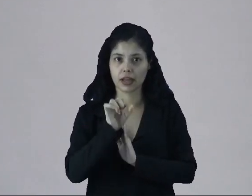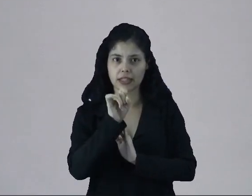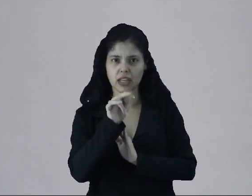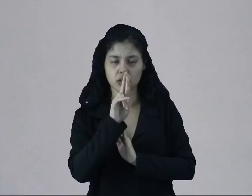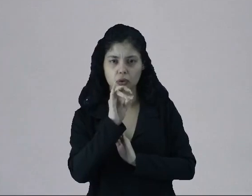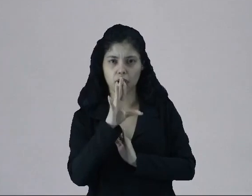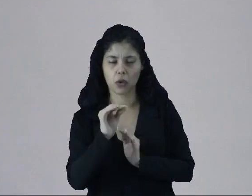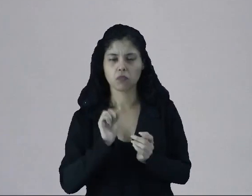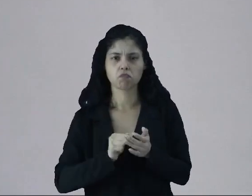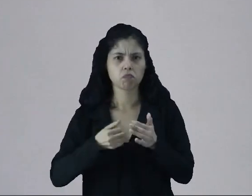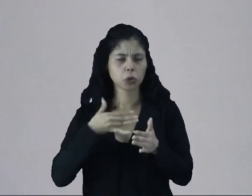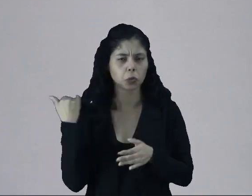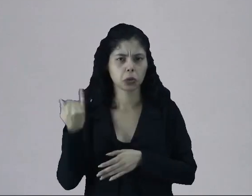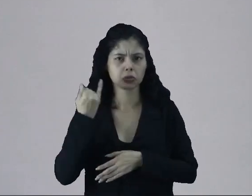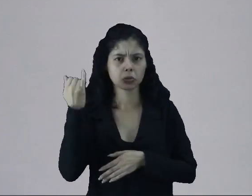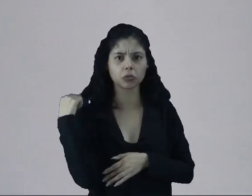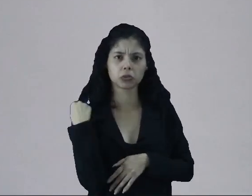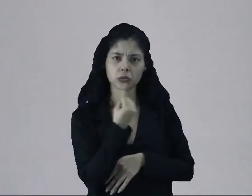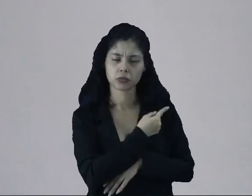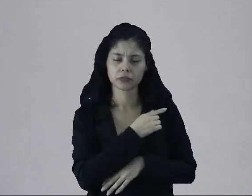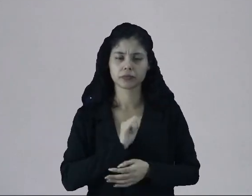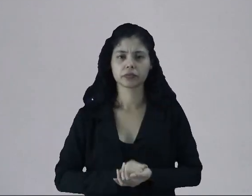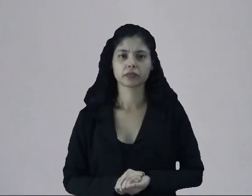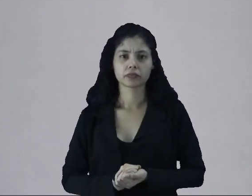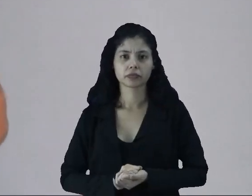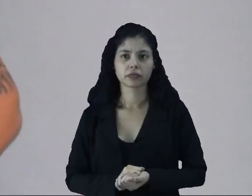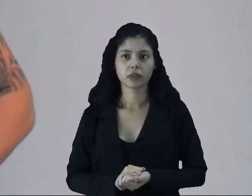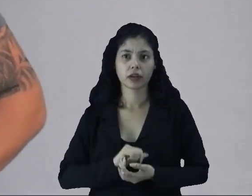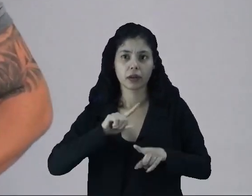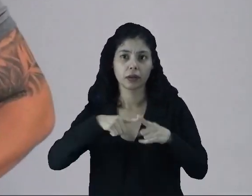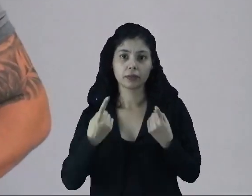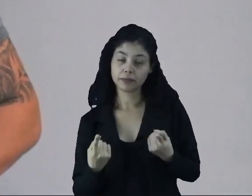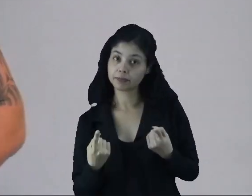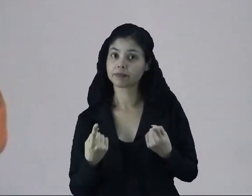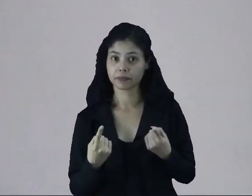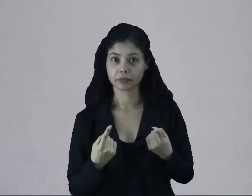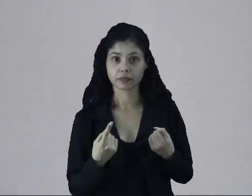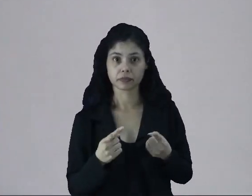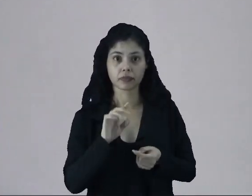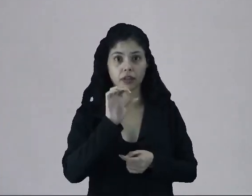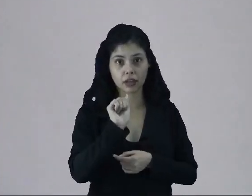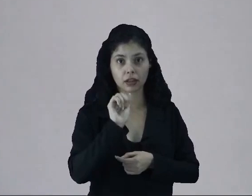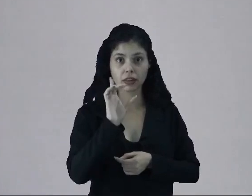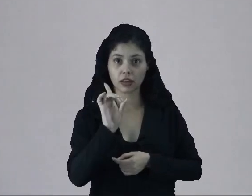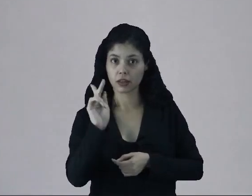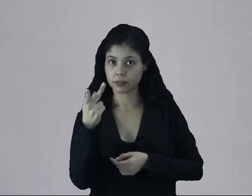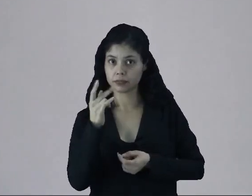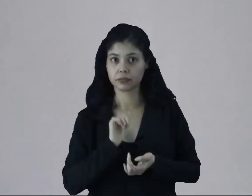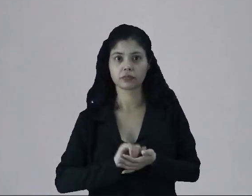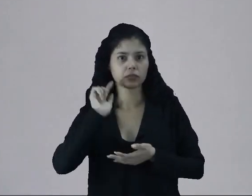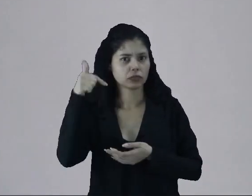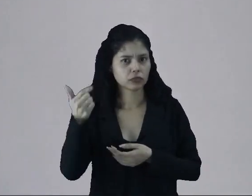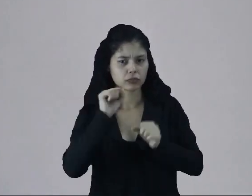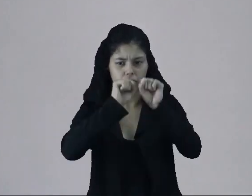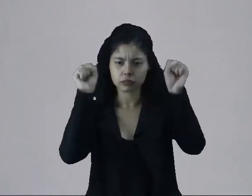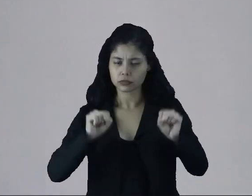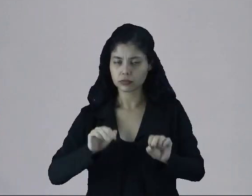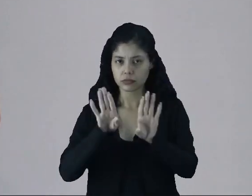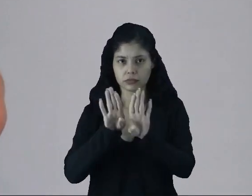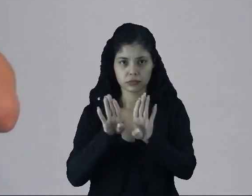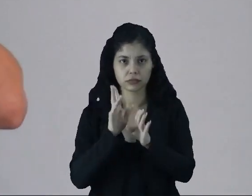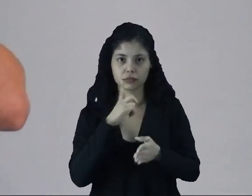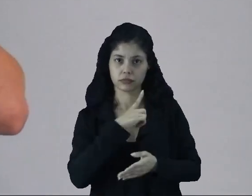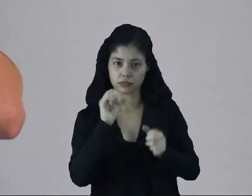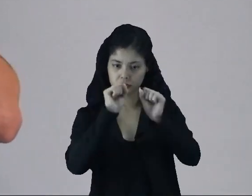nervoso, muito importante nisso aí. Mas a gente tem a regulação hídrica pelo ADH, mas a gente tem um outro sistema, então veja que a gente sempre